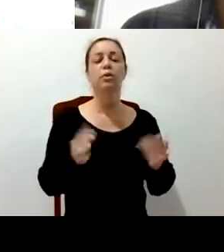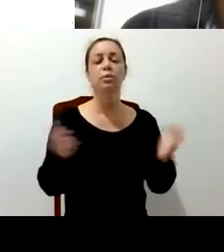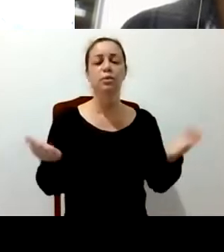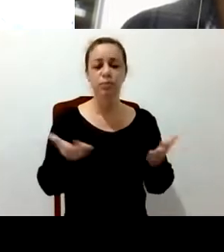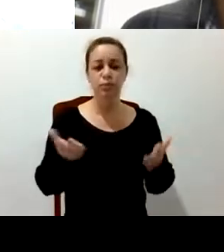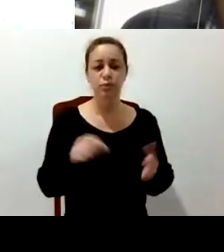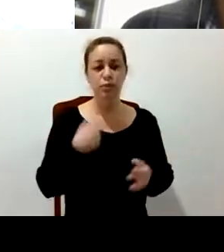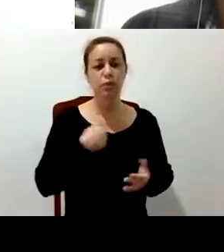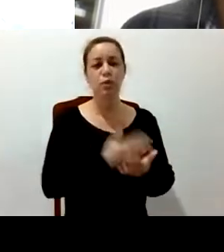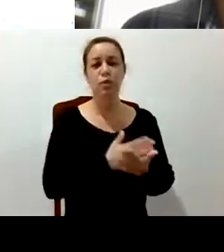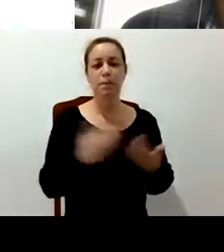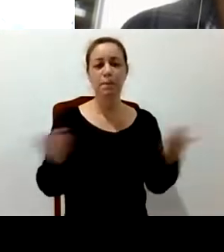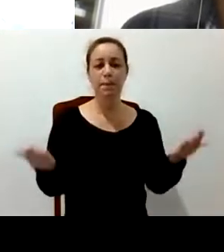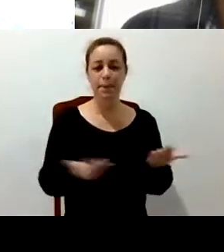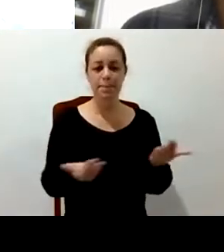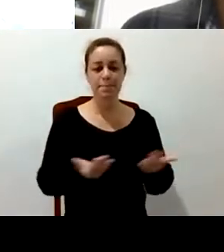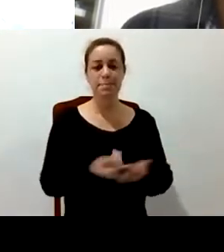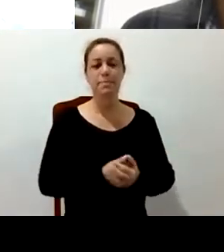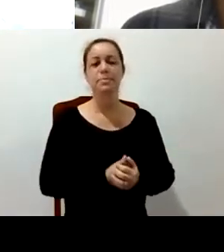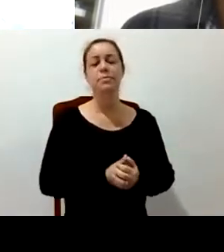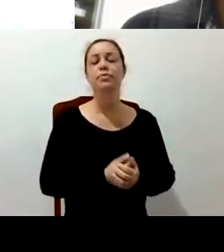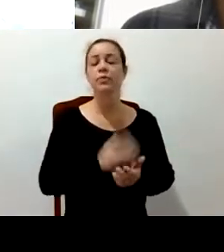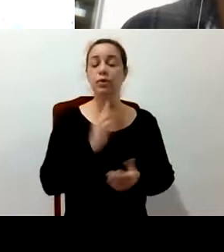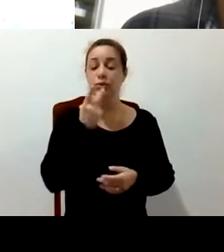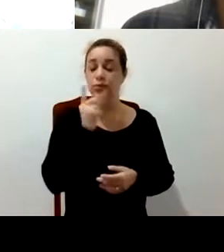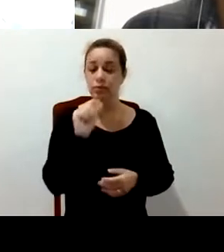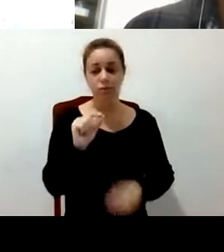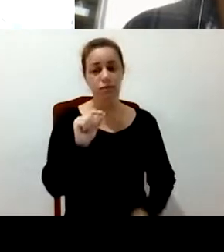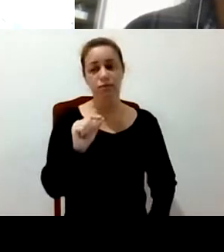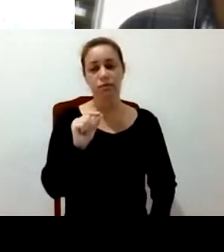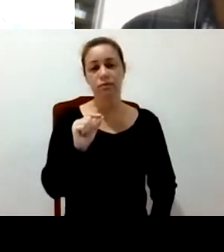está entrando agora, vocês bem falaram aí, né, poucos meses